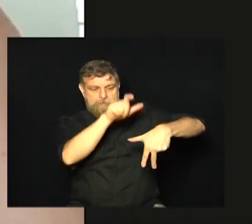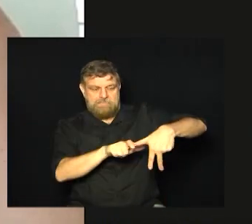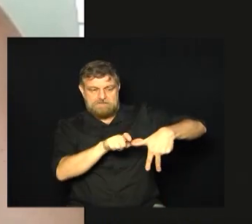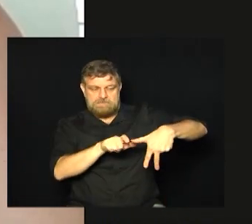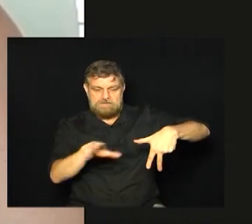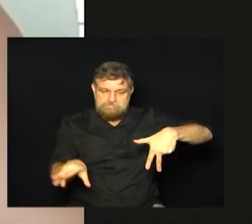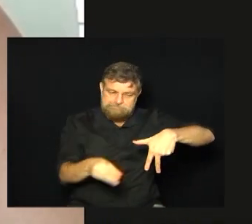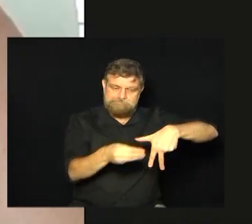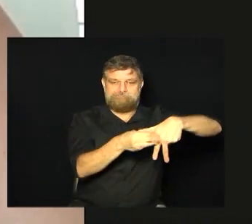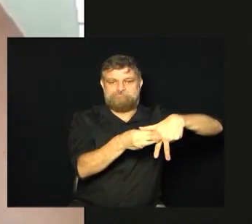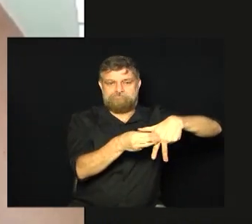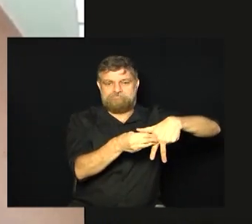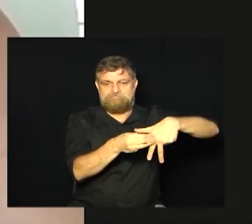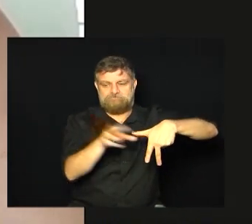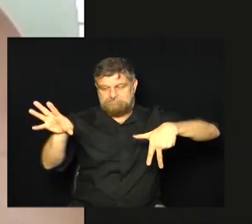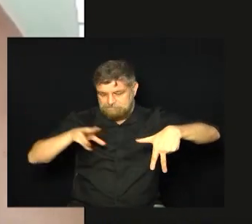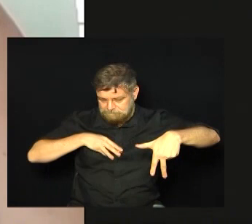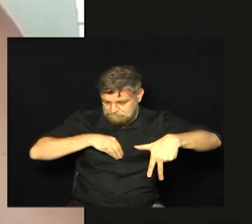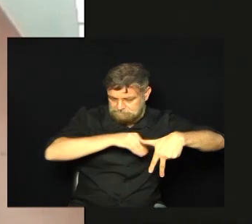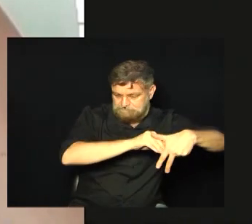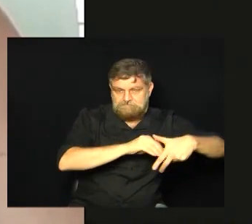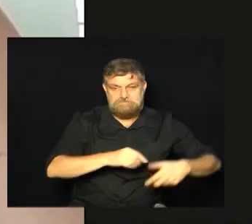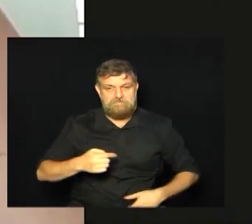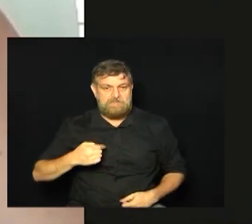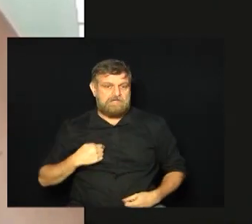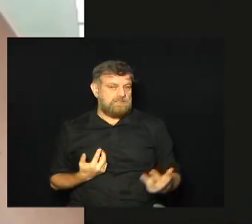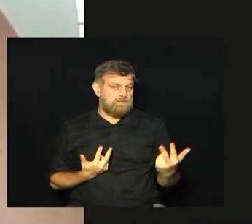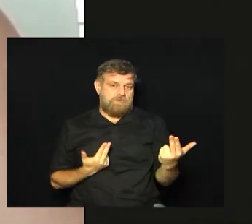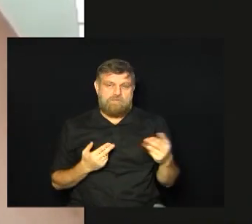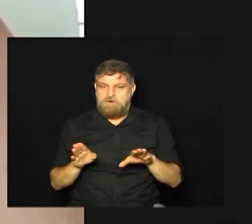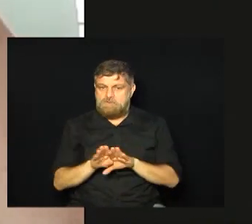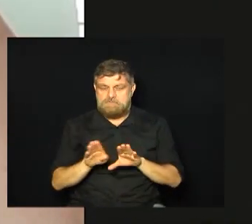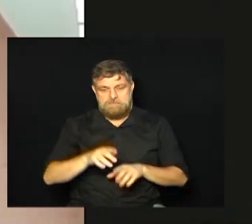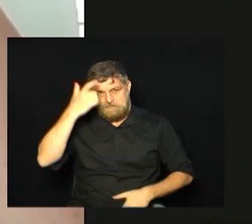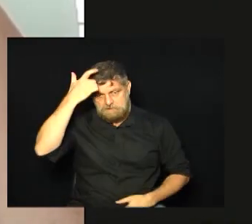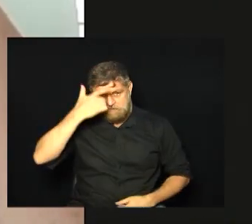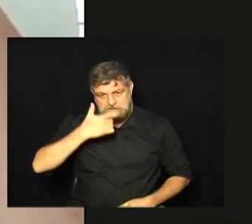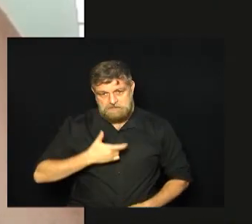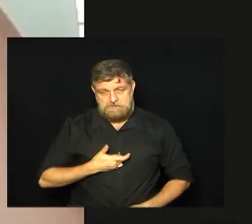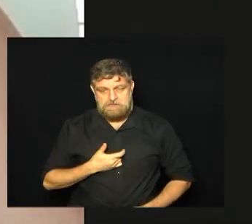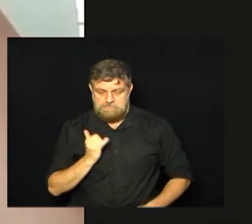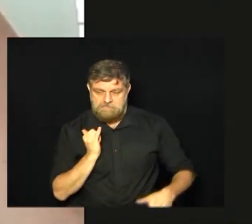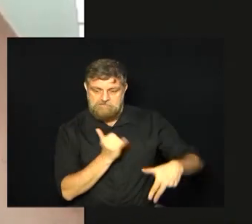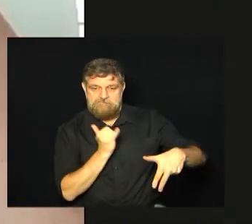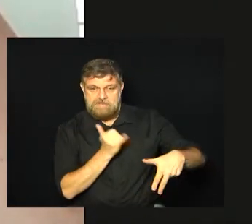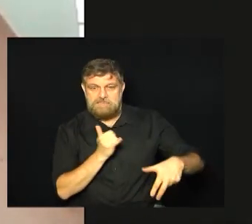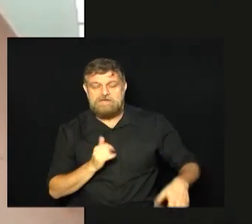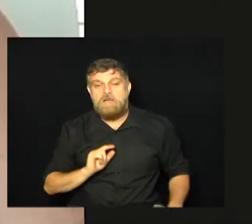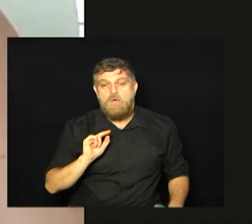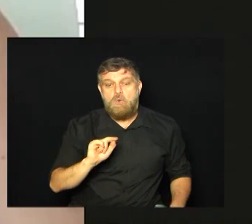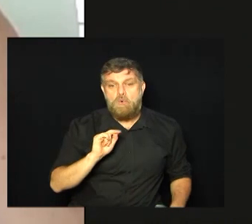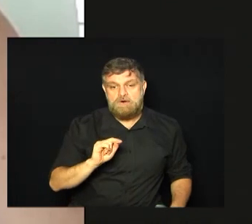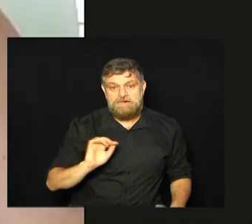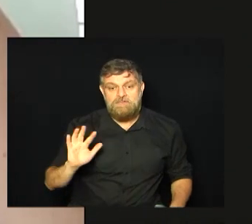né? E no meu caso não é diferente. Eu diria que boa parte do